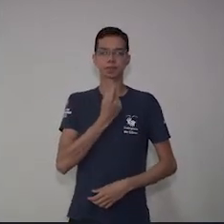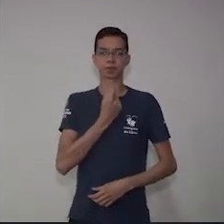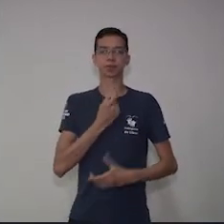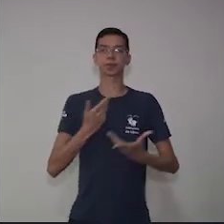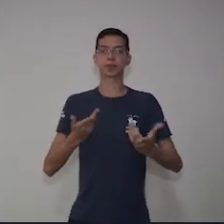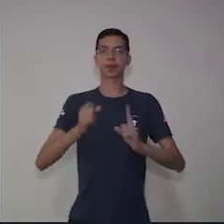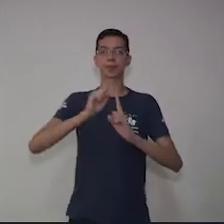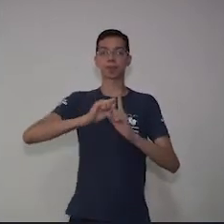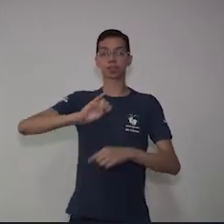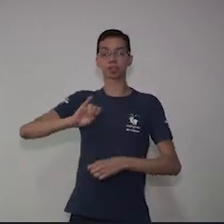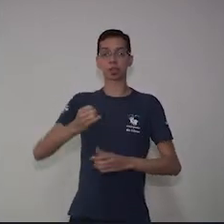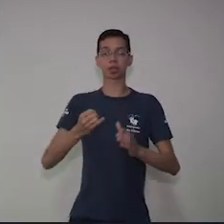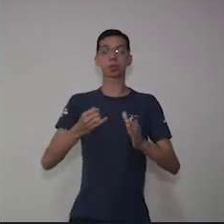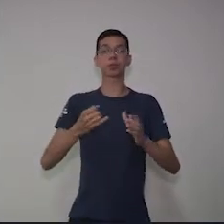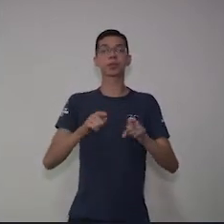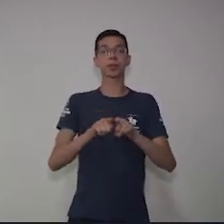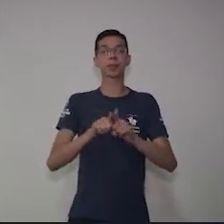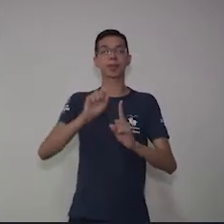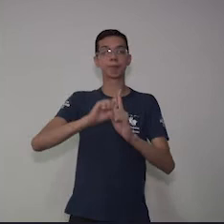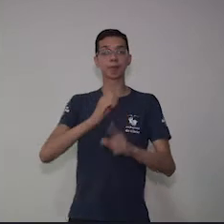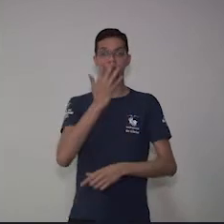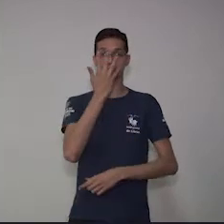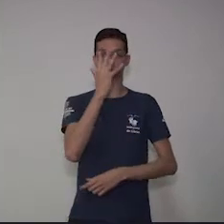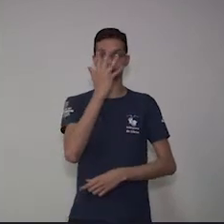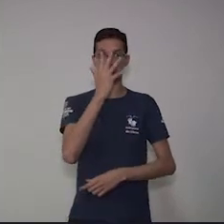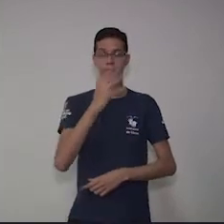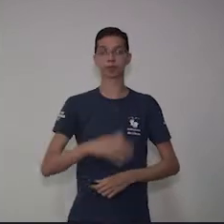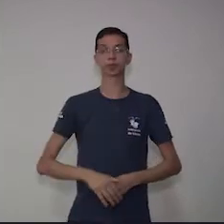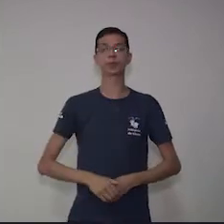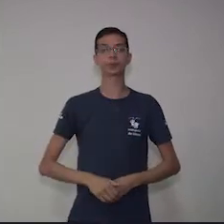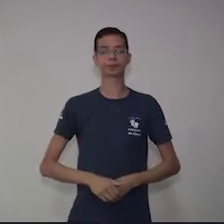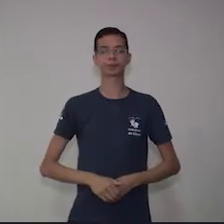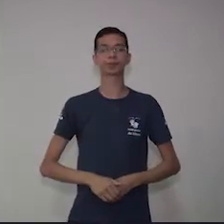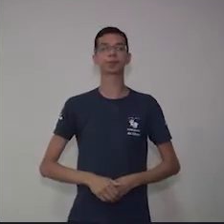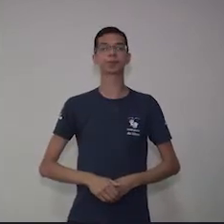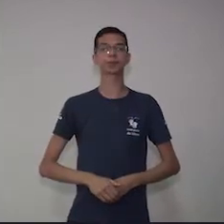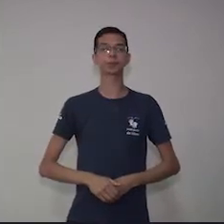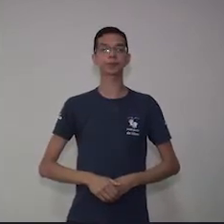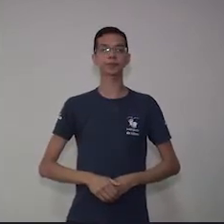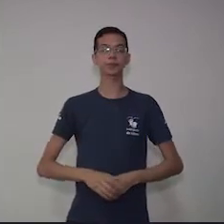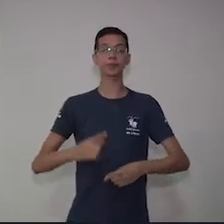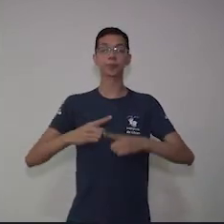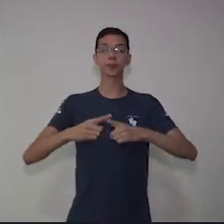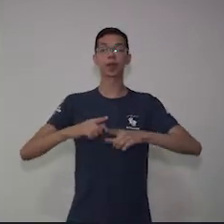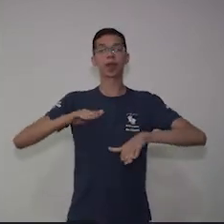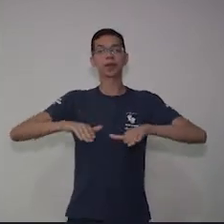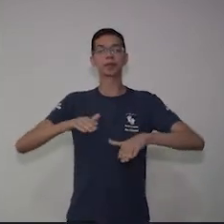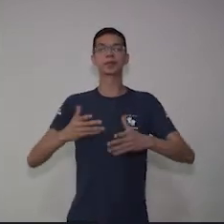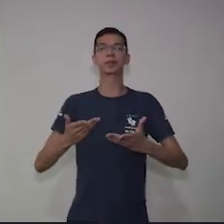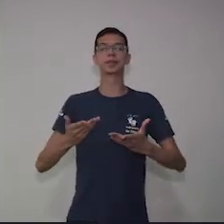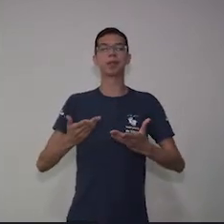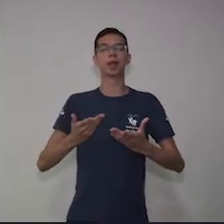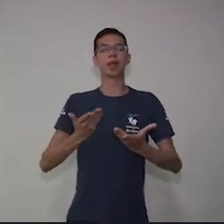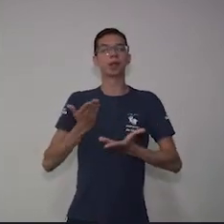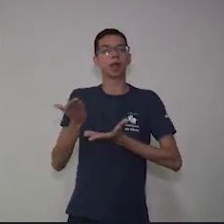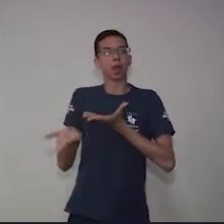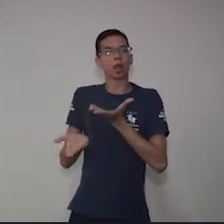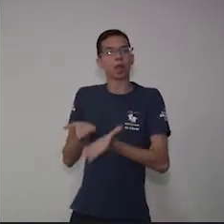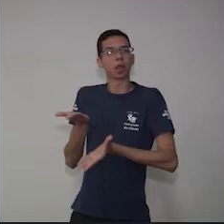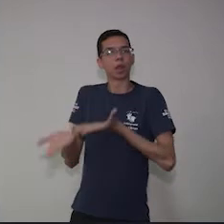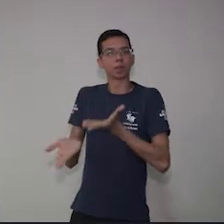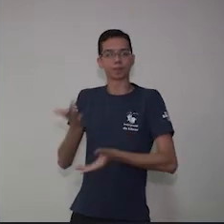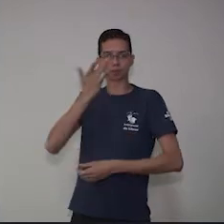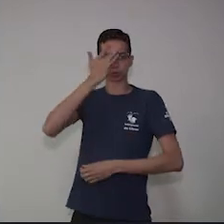de janeiro e fevereiro, por uma série de aspectos, seja pelo aumento da infraestrutura no tratamento das